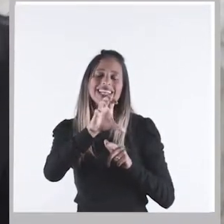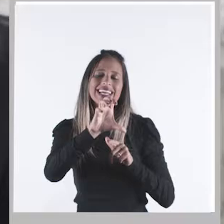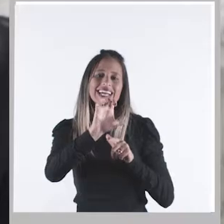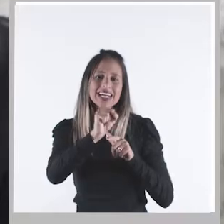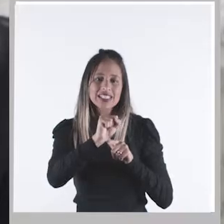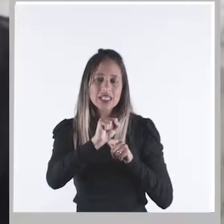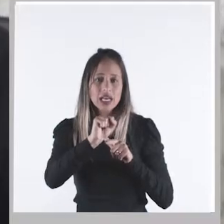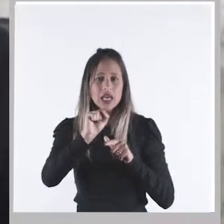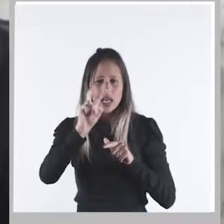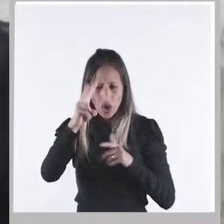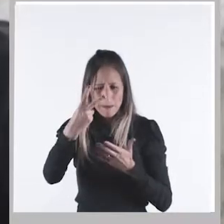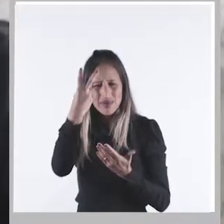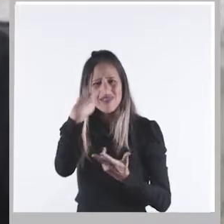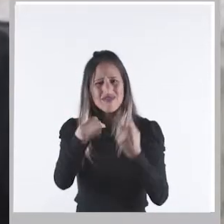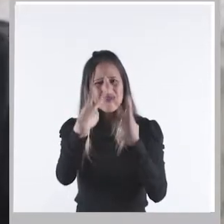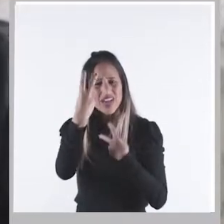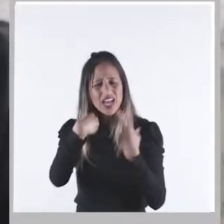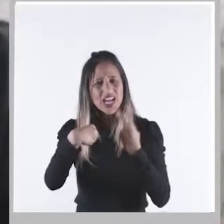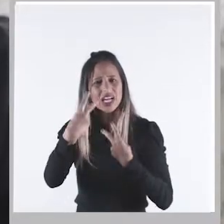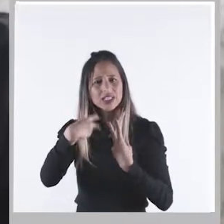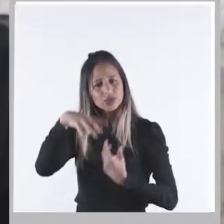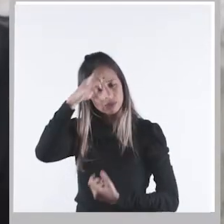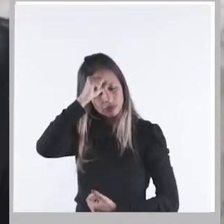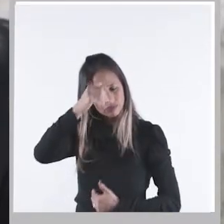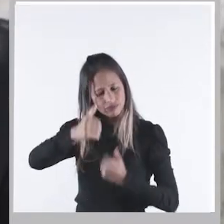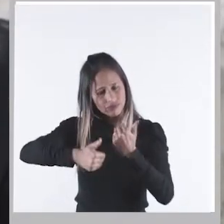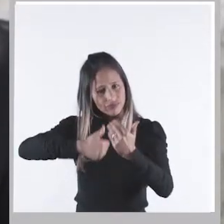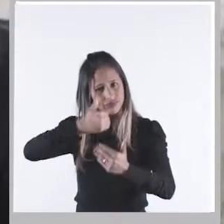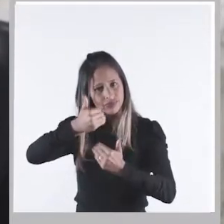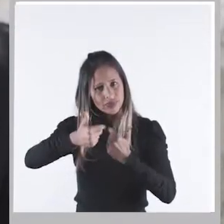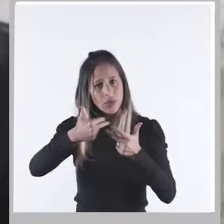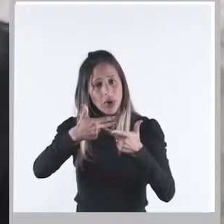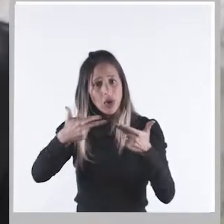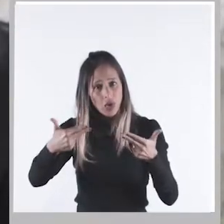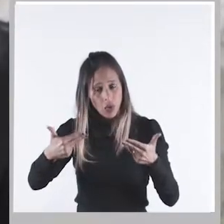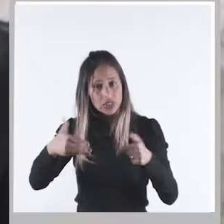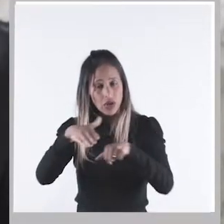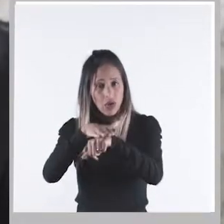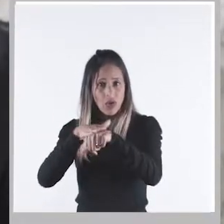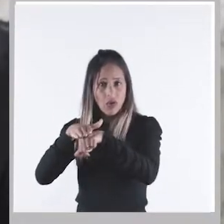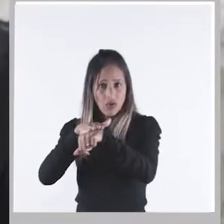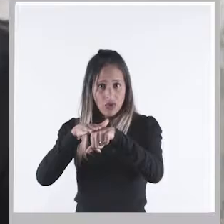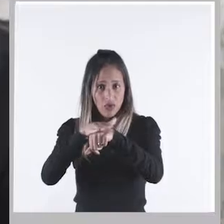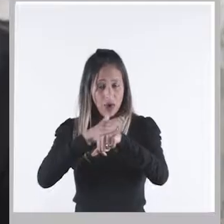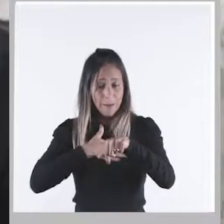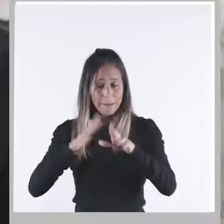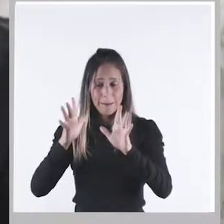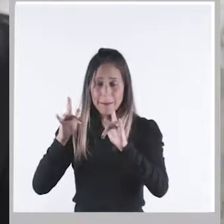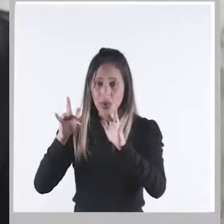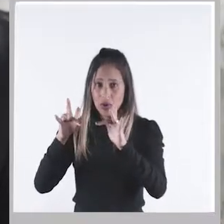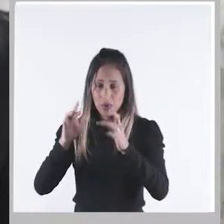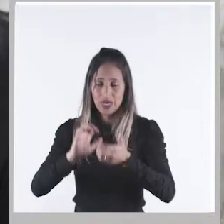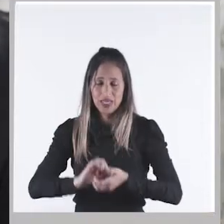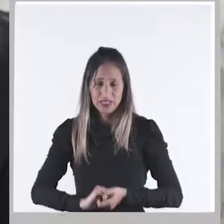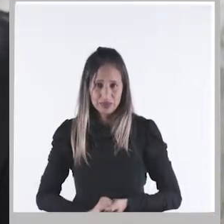eu me vejo num processo de aprendizado, né? E é uma coisa, inclusive, que eu converso com meu namorado,